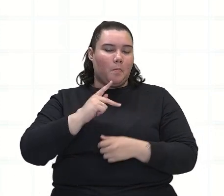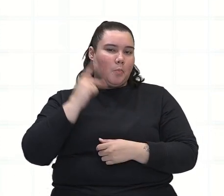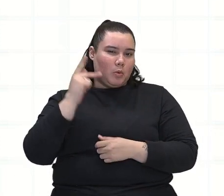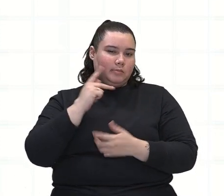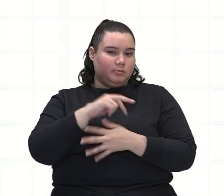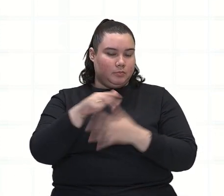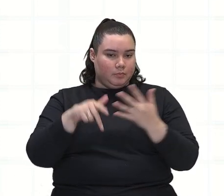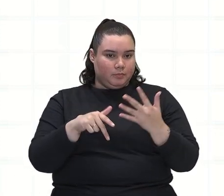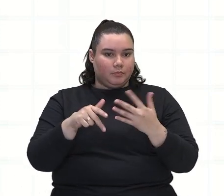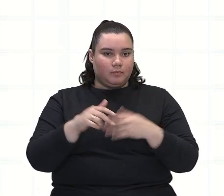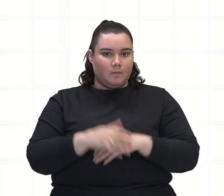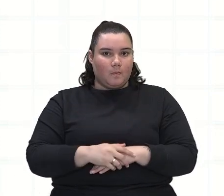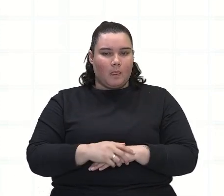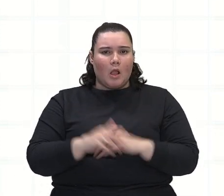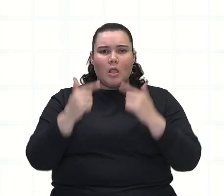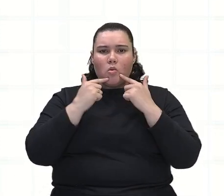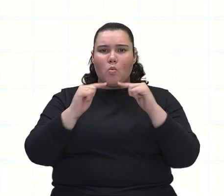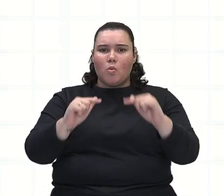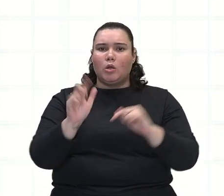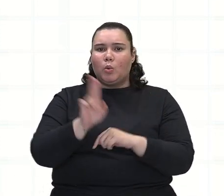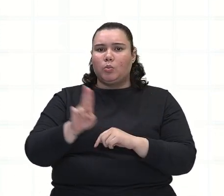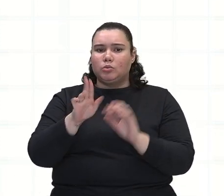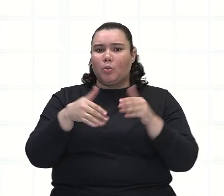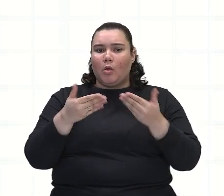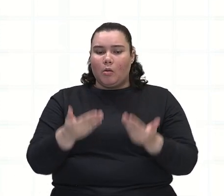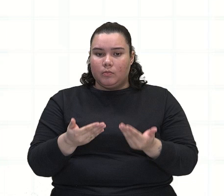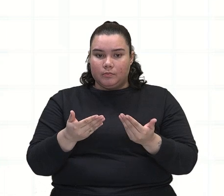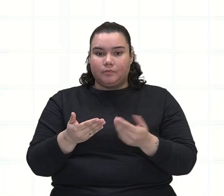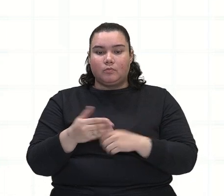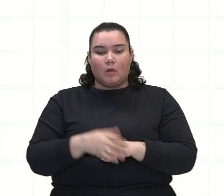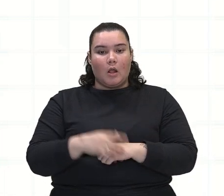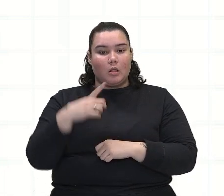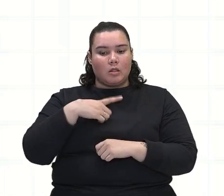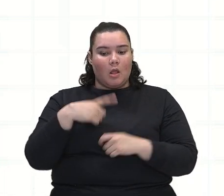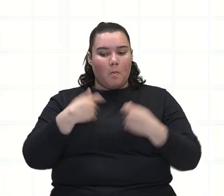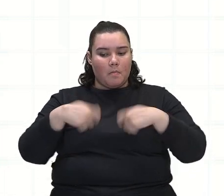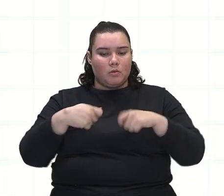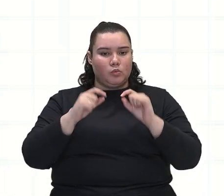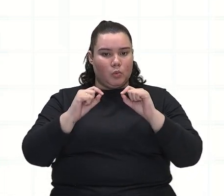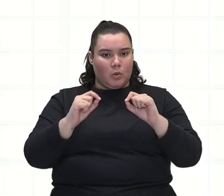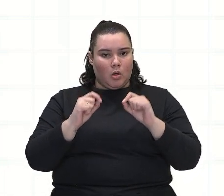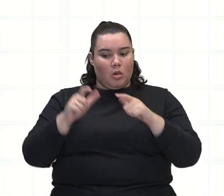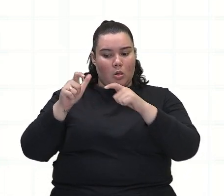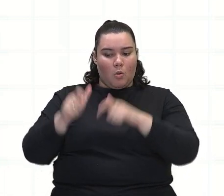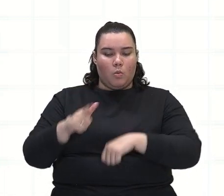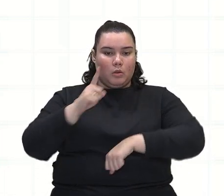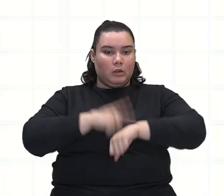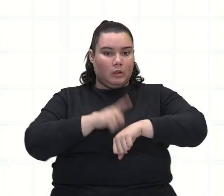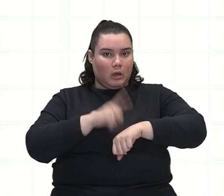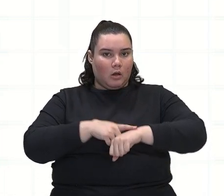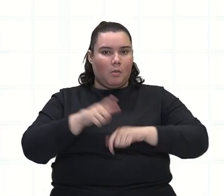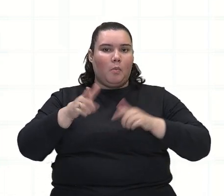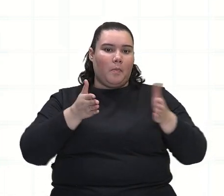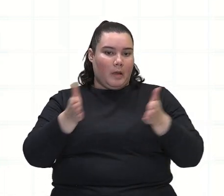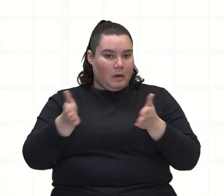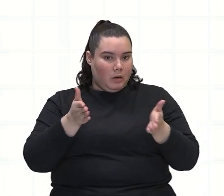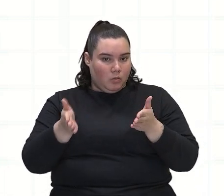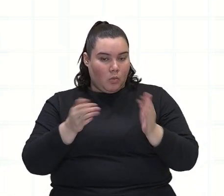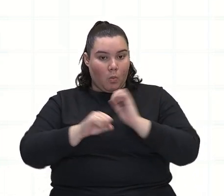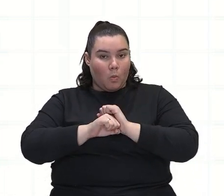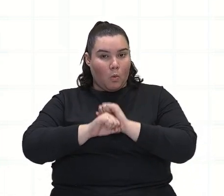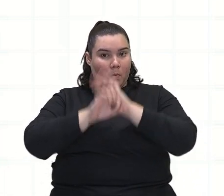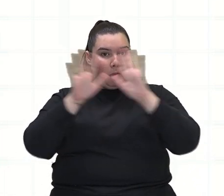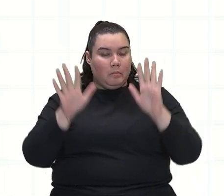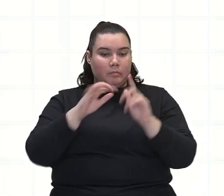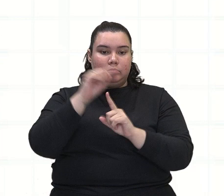enfim. Qual a linguagem empregada? Nós temos uma linguagem precisa, indicando o lugar, o tempo, a hora, a